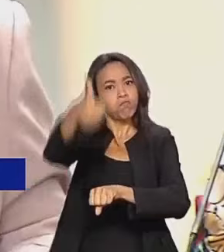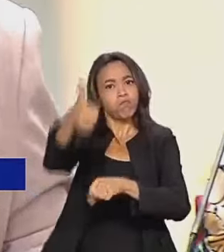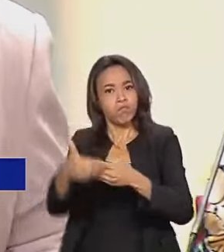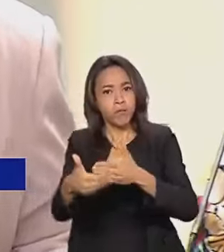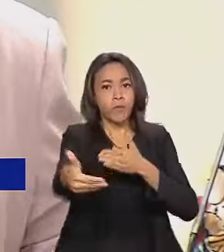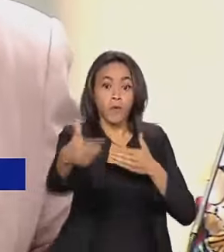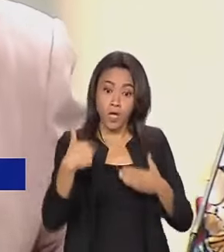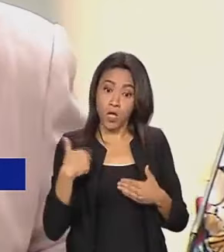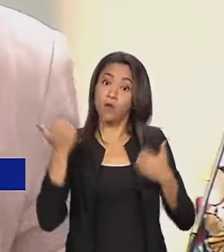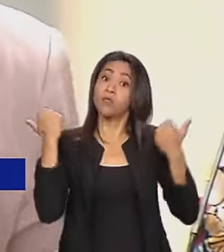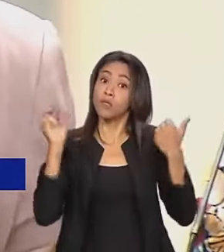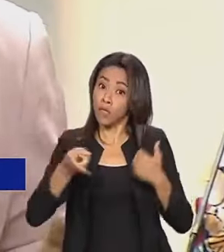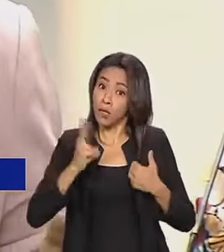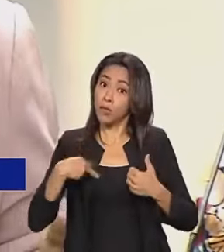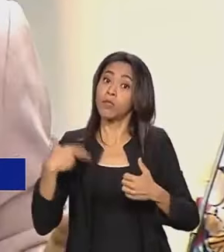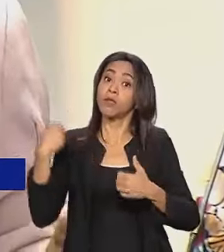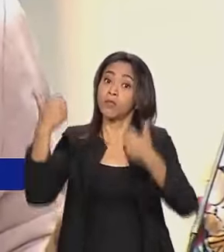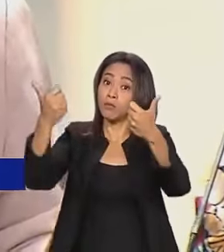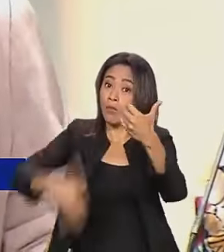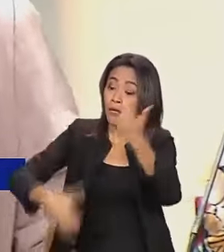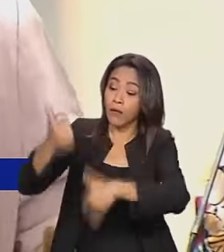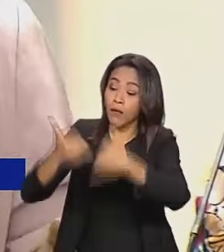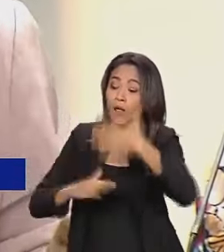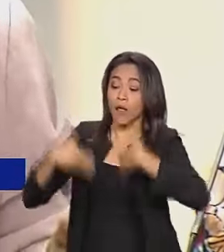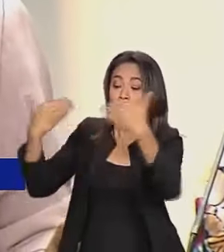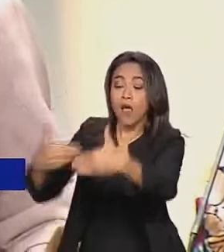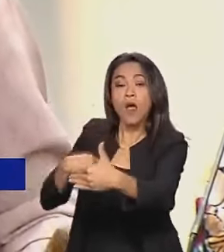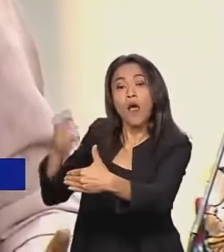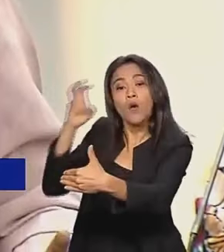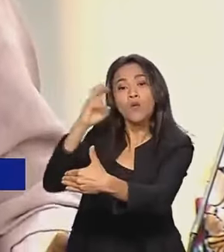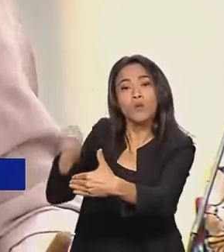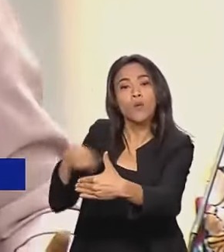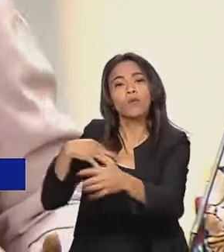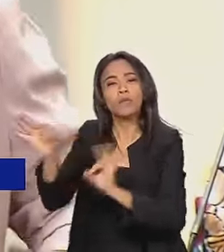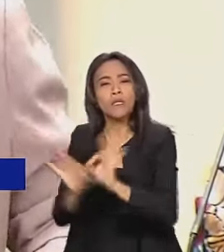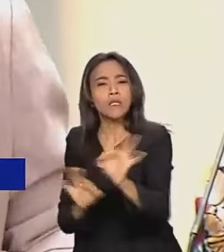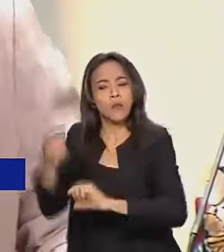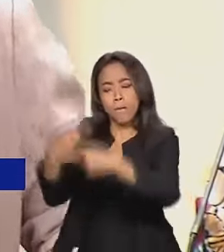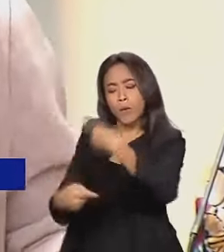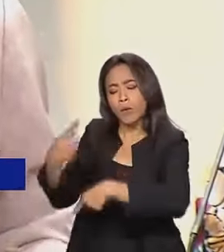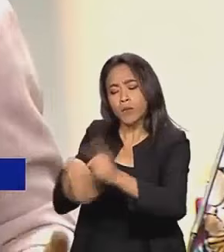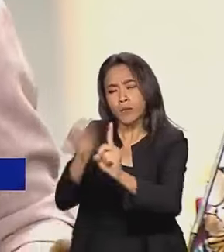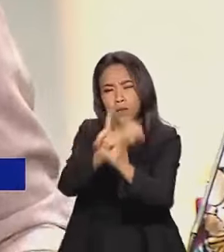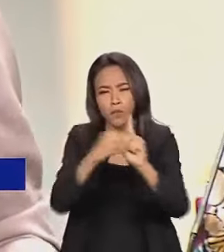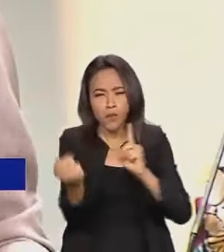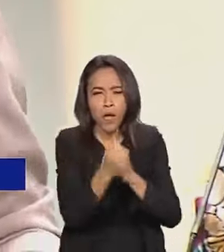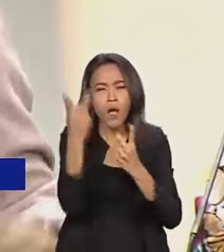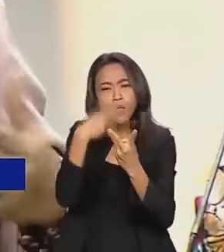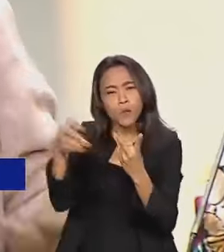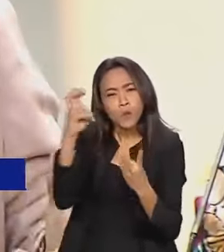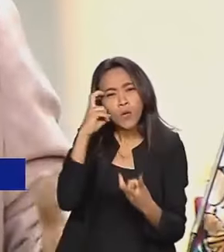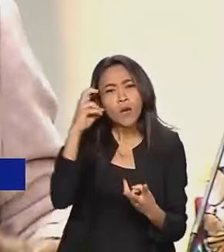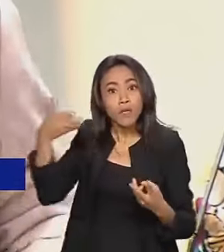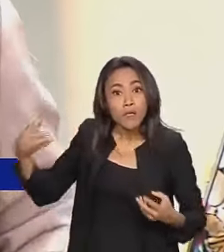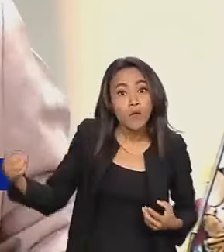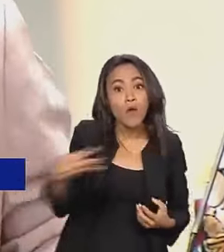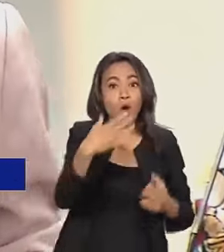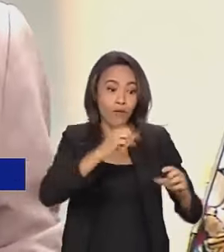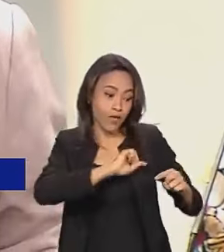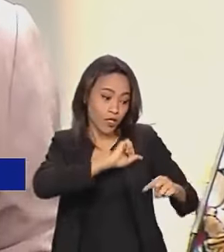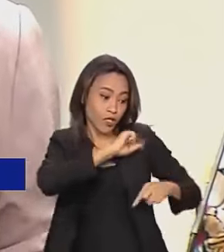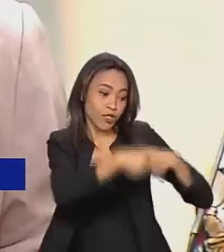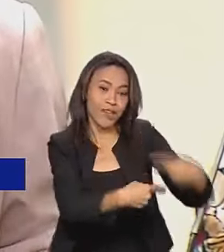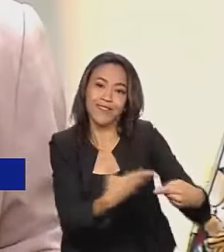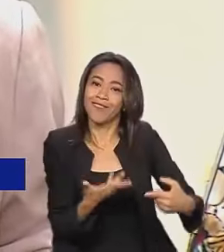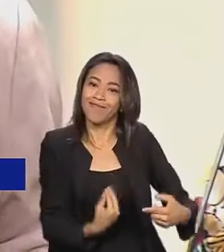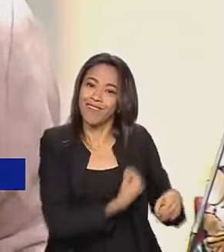no ministério da cultura nós estamos construindo precisamos construir um ministério políticas públicas sociais e culturais para essa nova geração que está